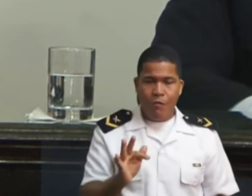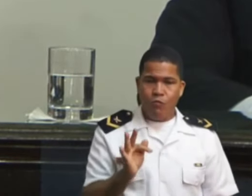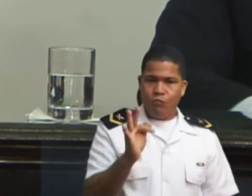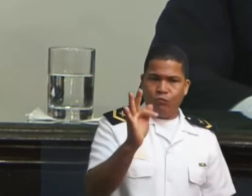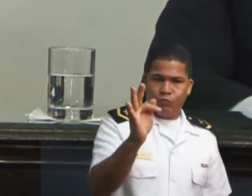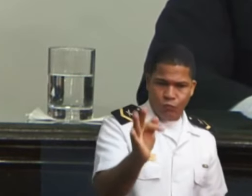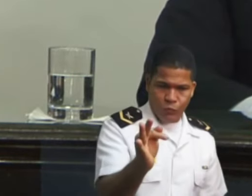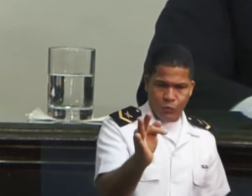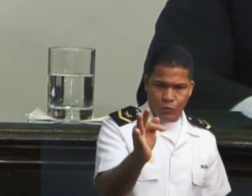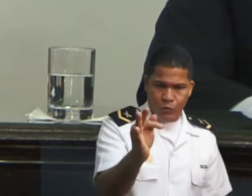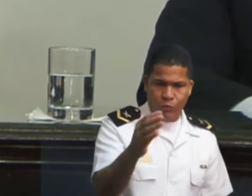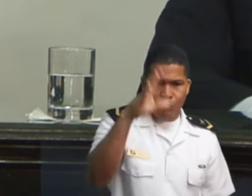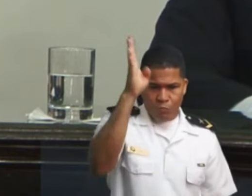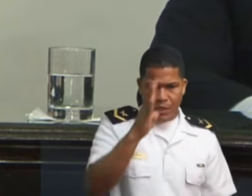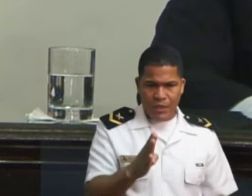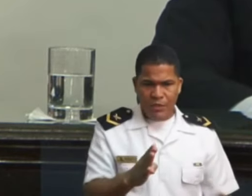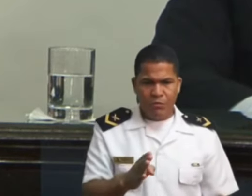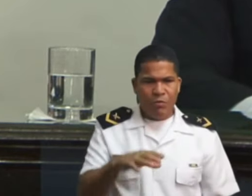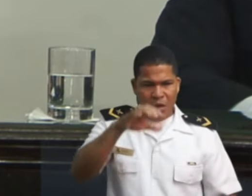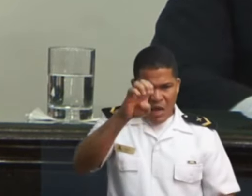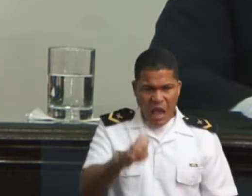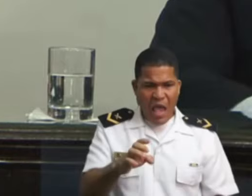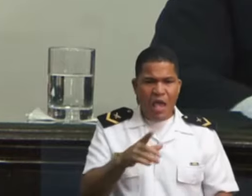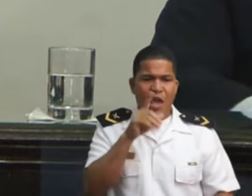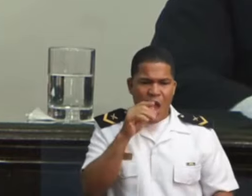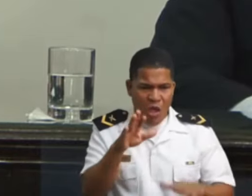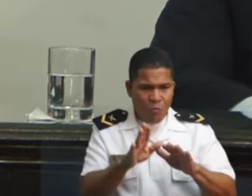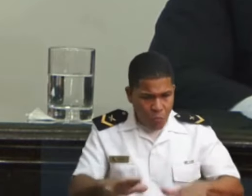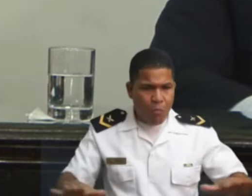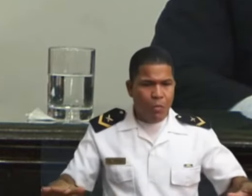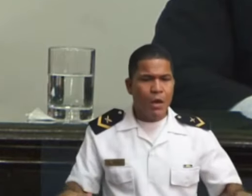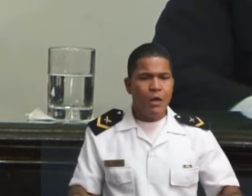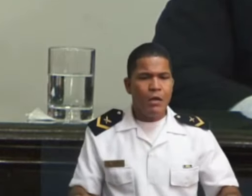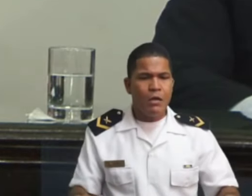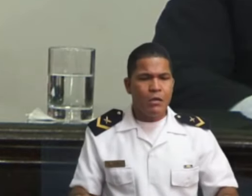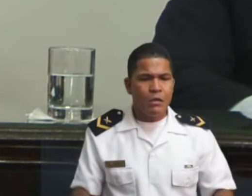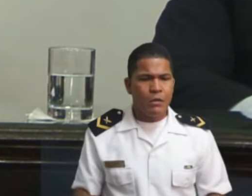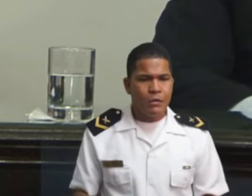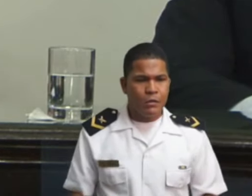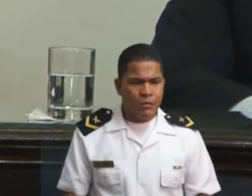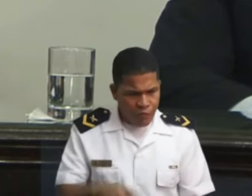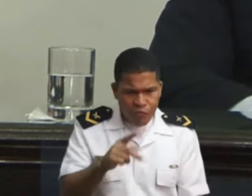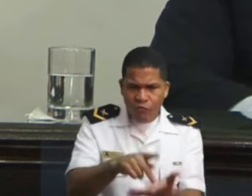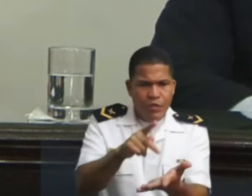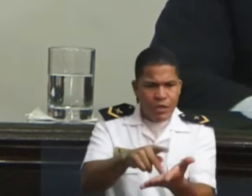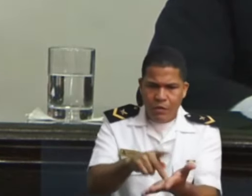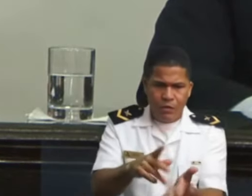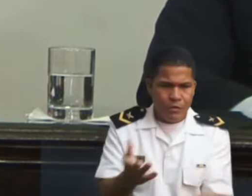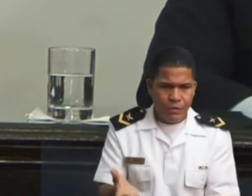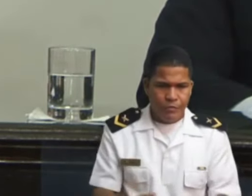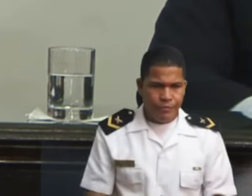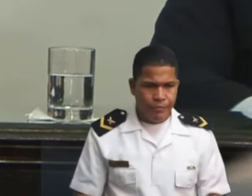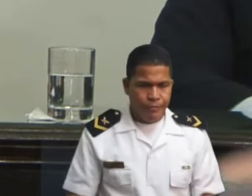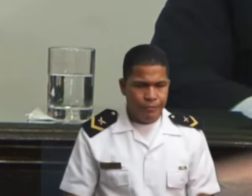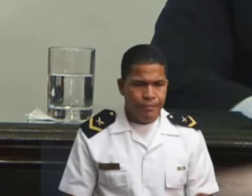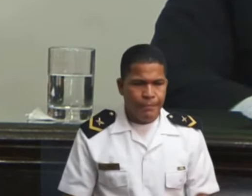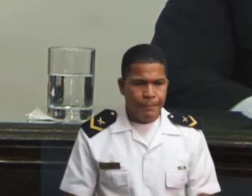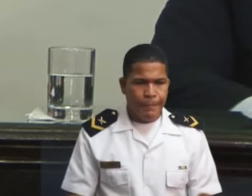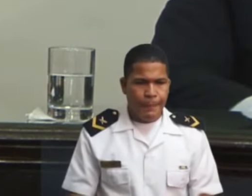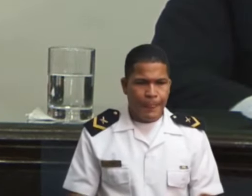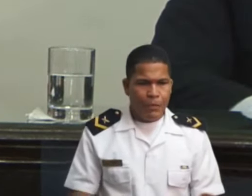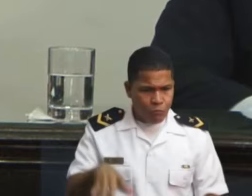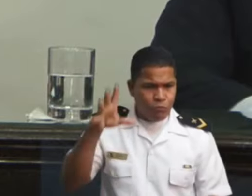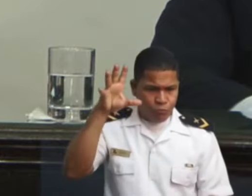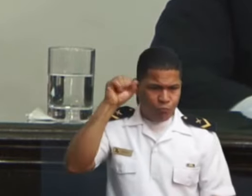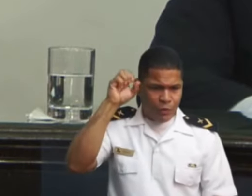mar. Isso é uma absoluta verdade. Né? O futuro do Brasil está no mar. Né? Escutamos